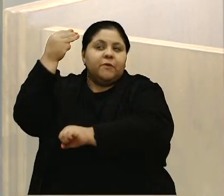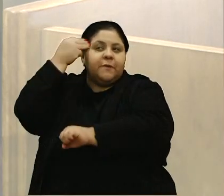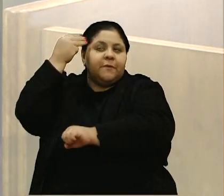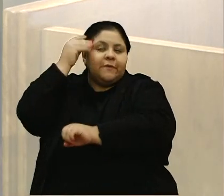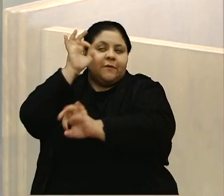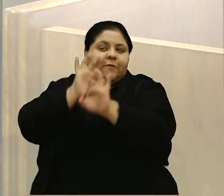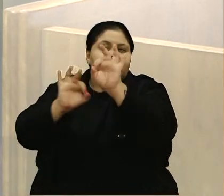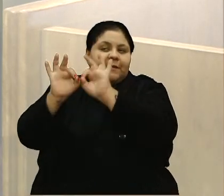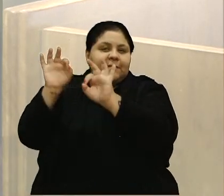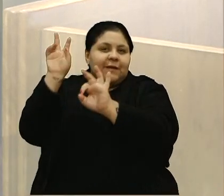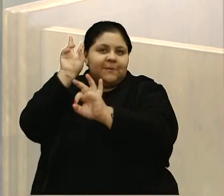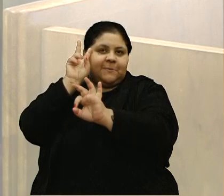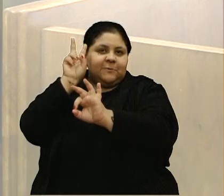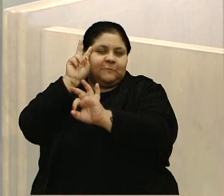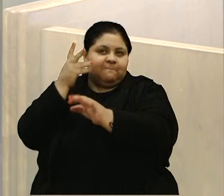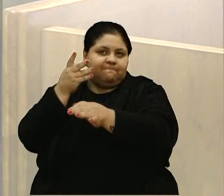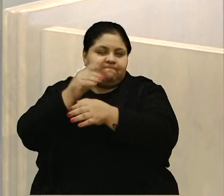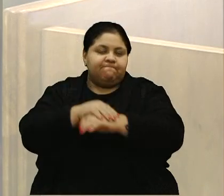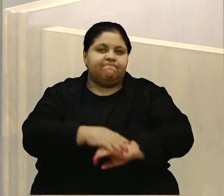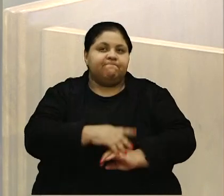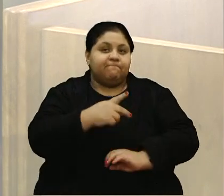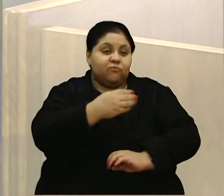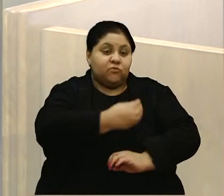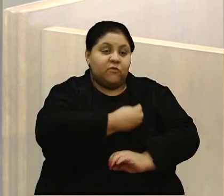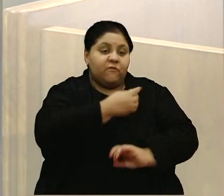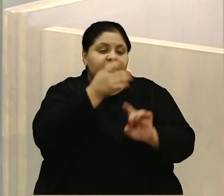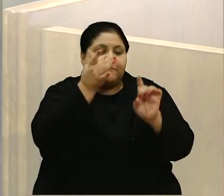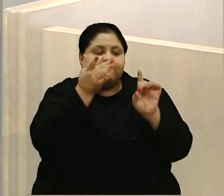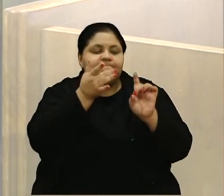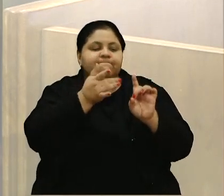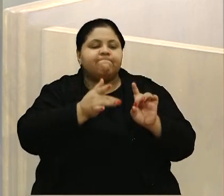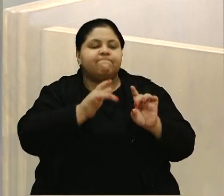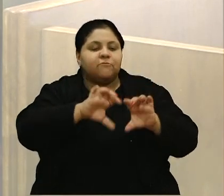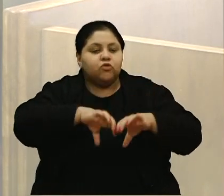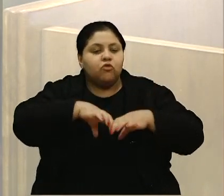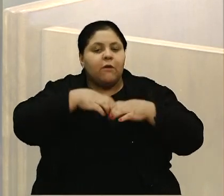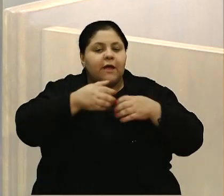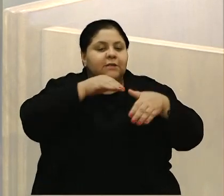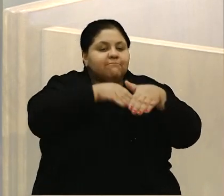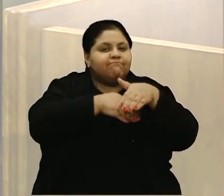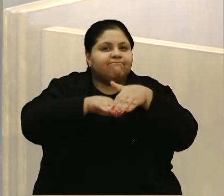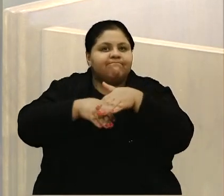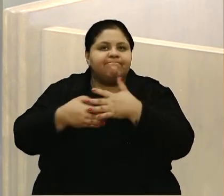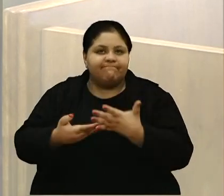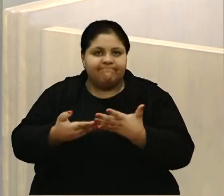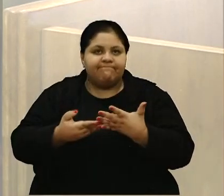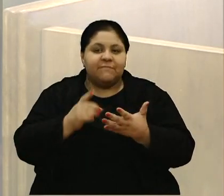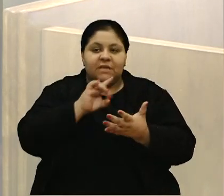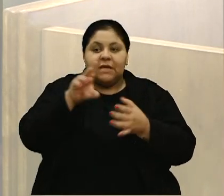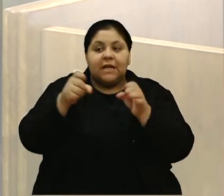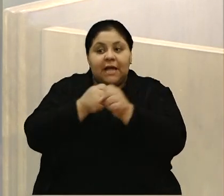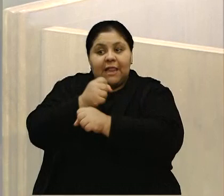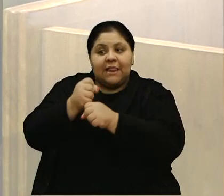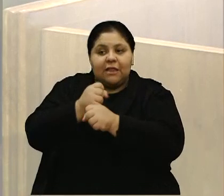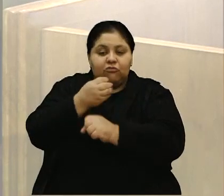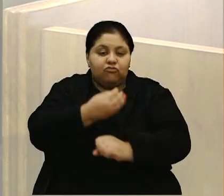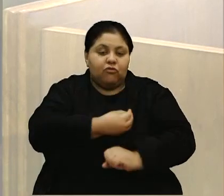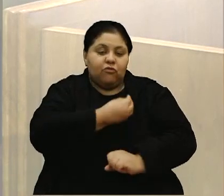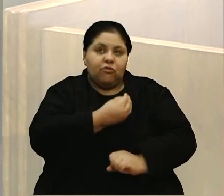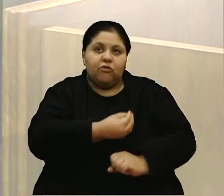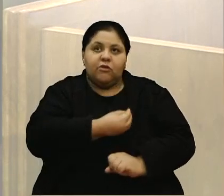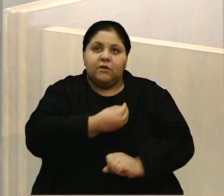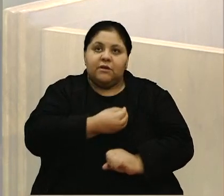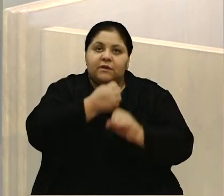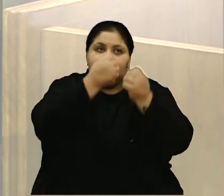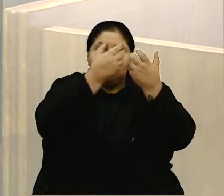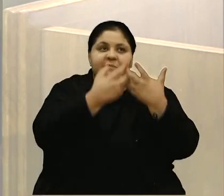nossa história. Sua vida é um testemunho de coragem e resiliência. Cada ano da sua existência conta uma